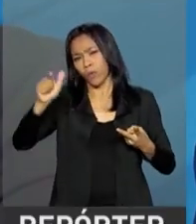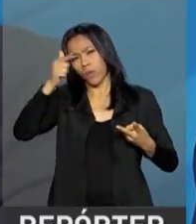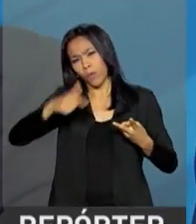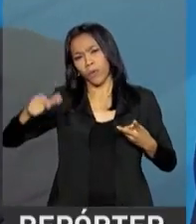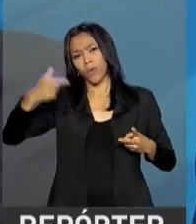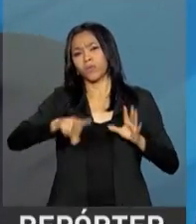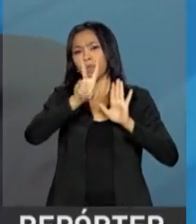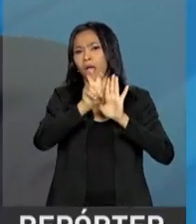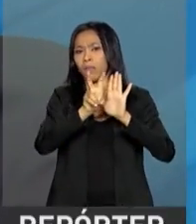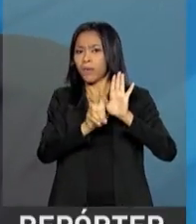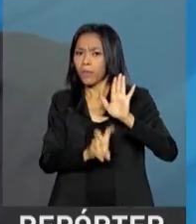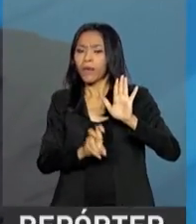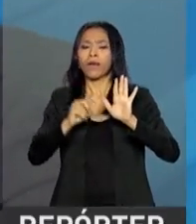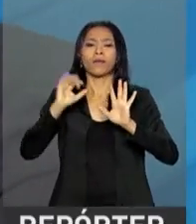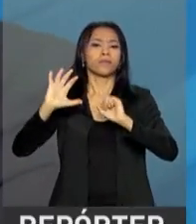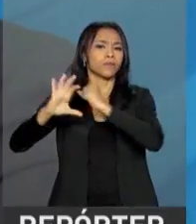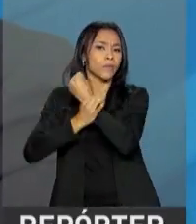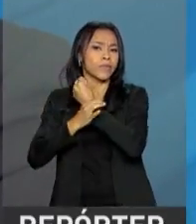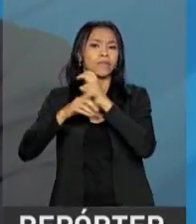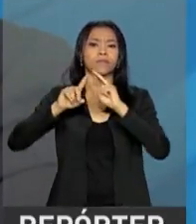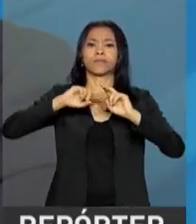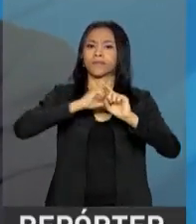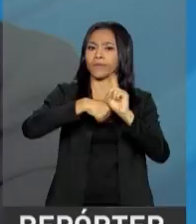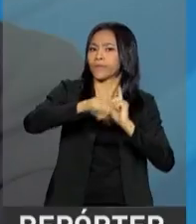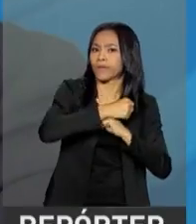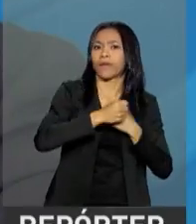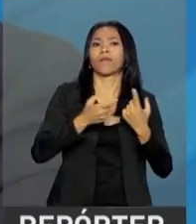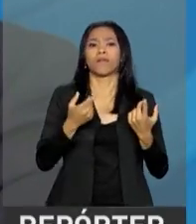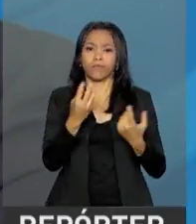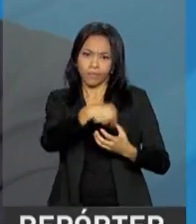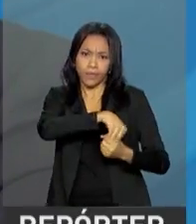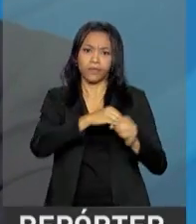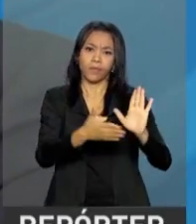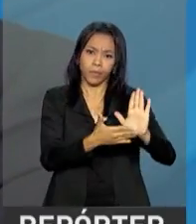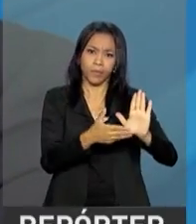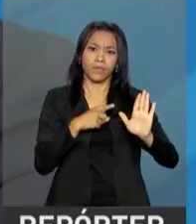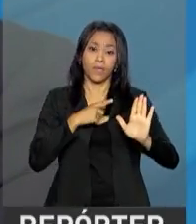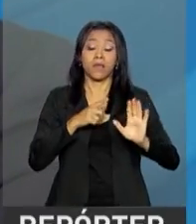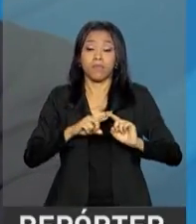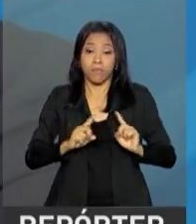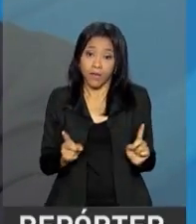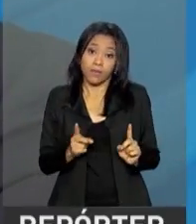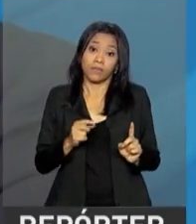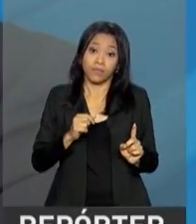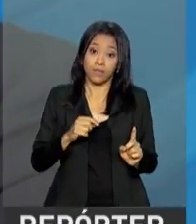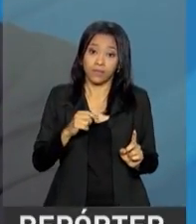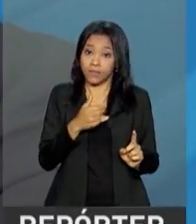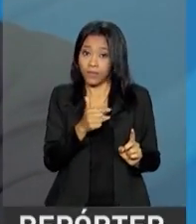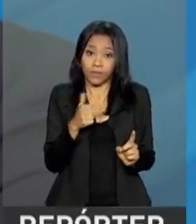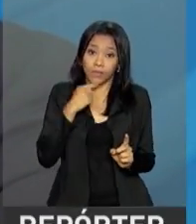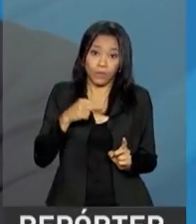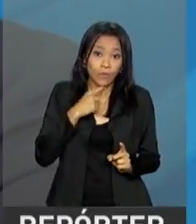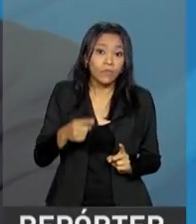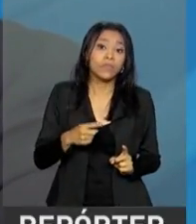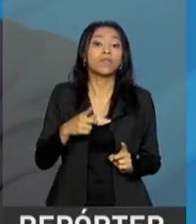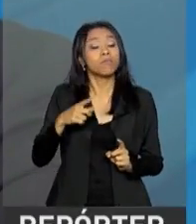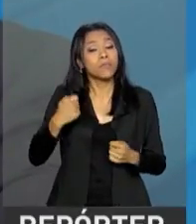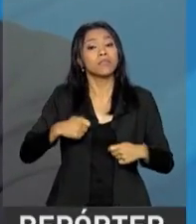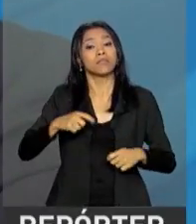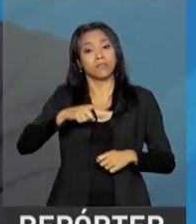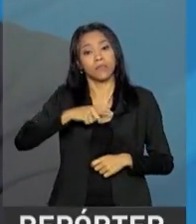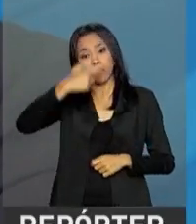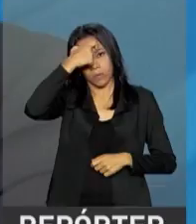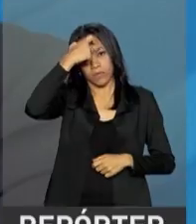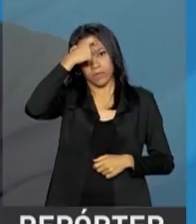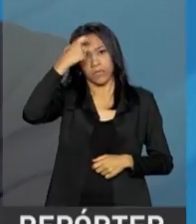à falta de segurança falta social então na verdade há sem dúvida nenhuma uma consciência por parte